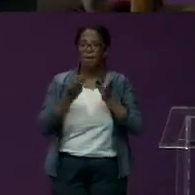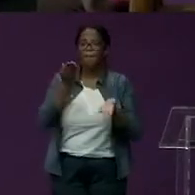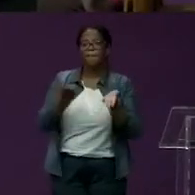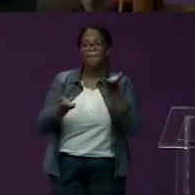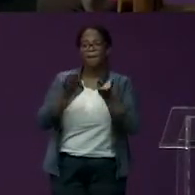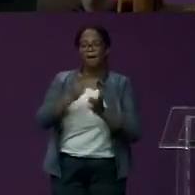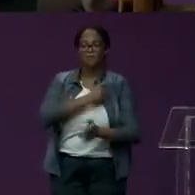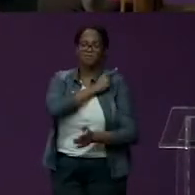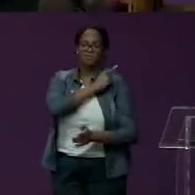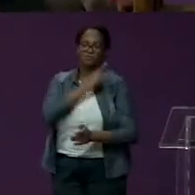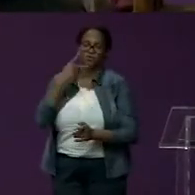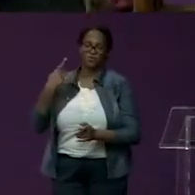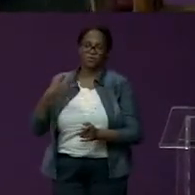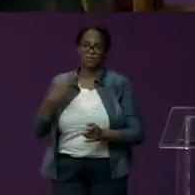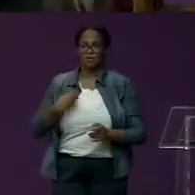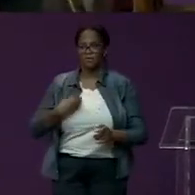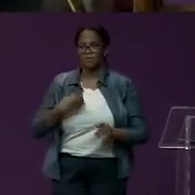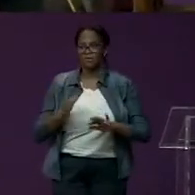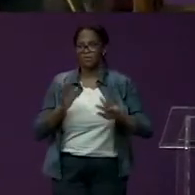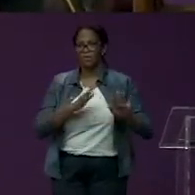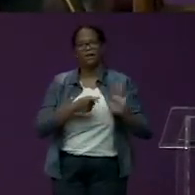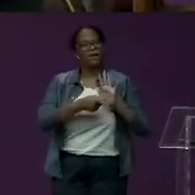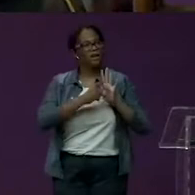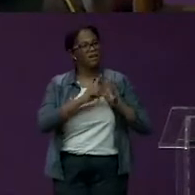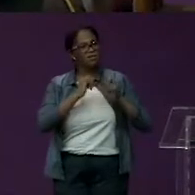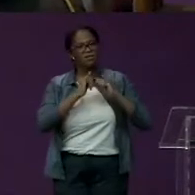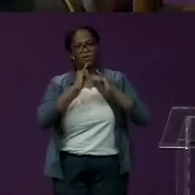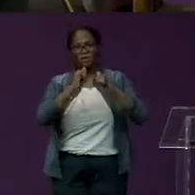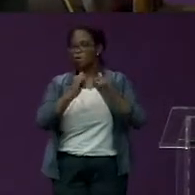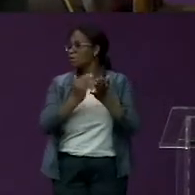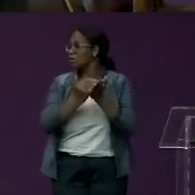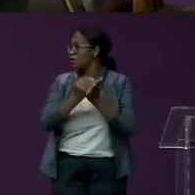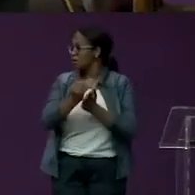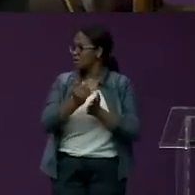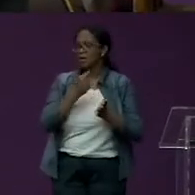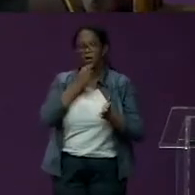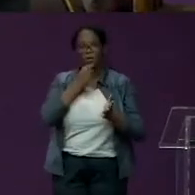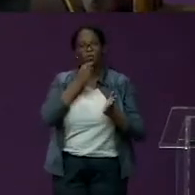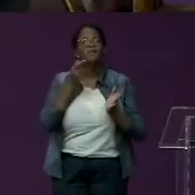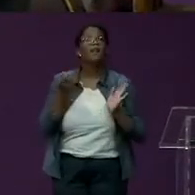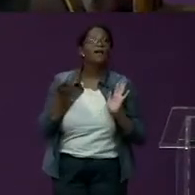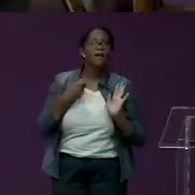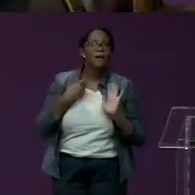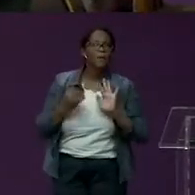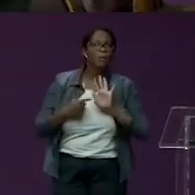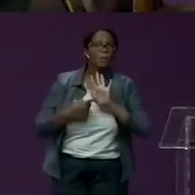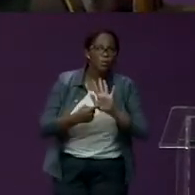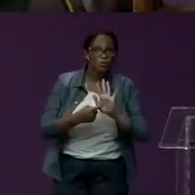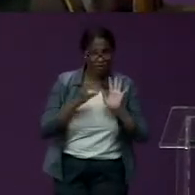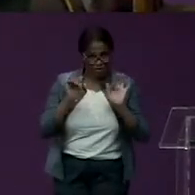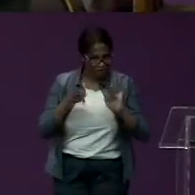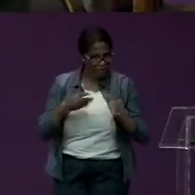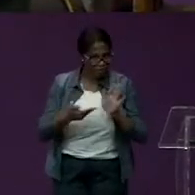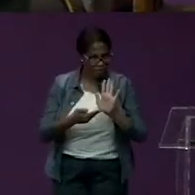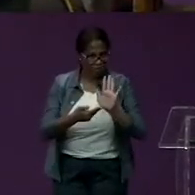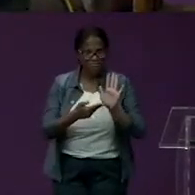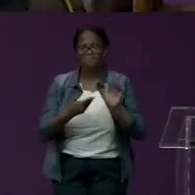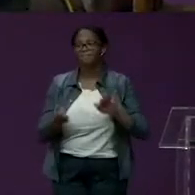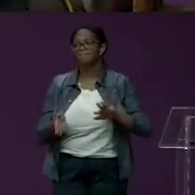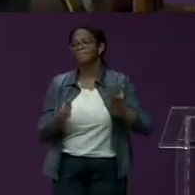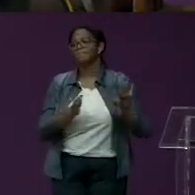sendo feito. Então, aquela questão que você falou, não, isso não apareceu, não foi contemplado. Envia. Com